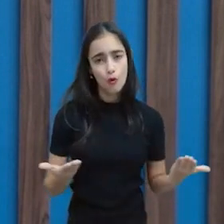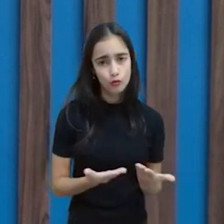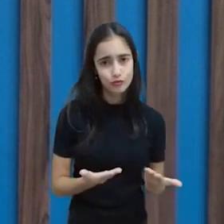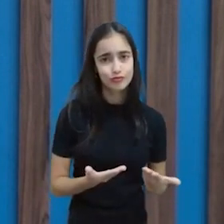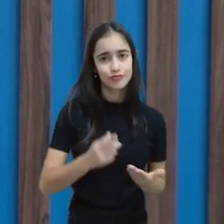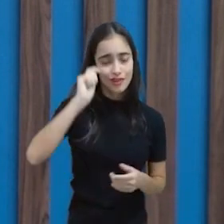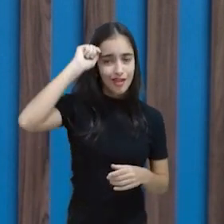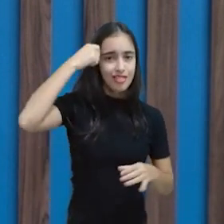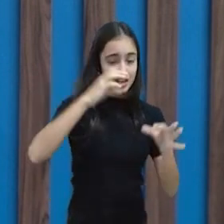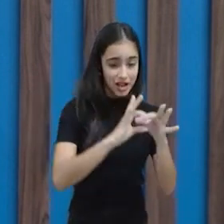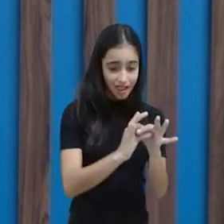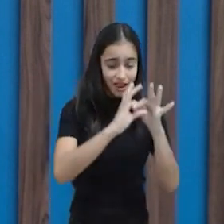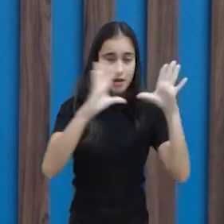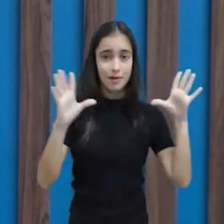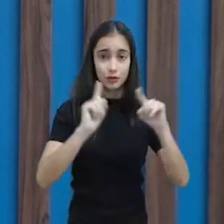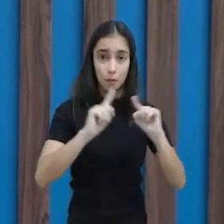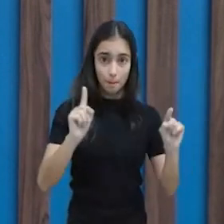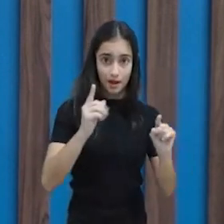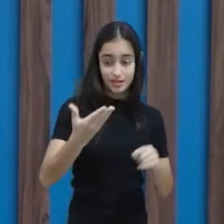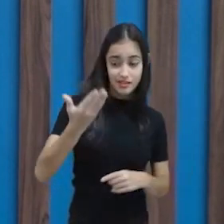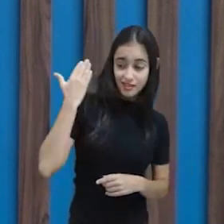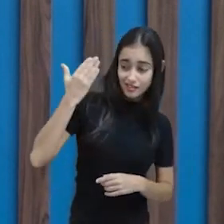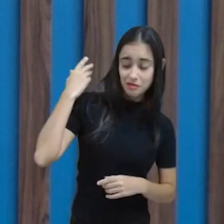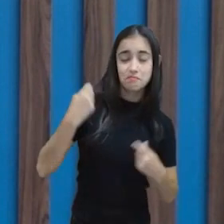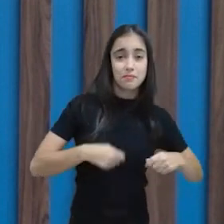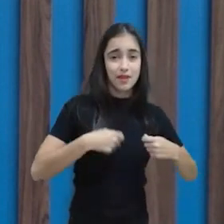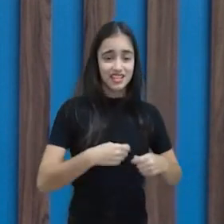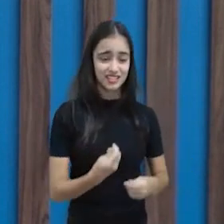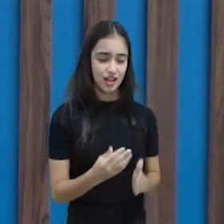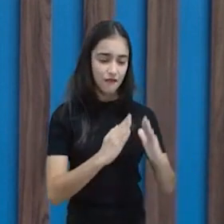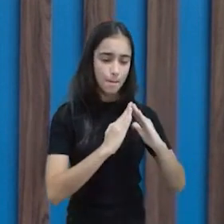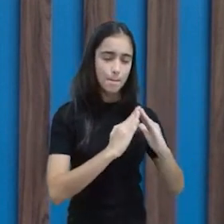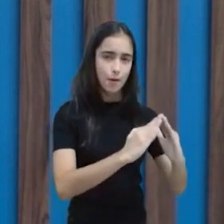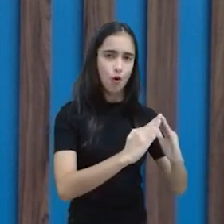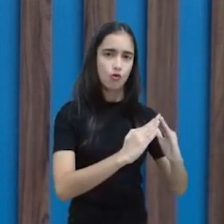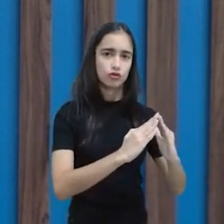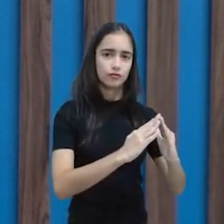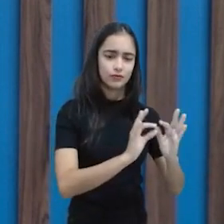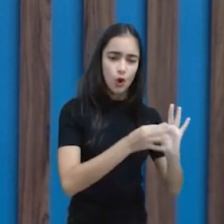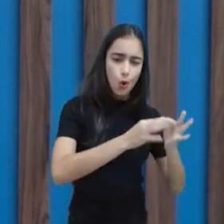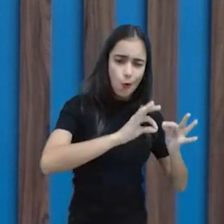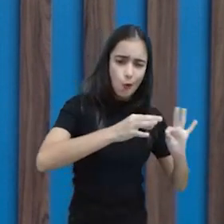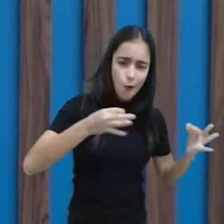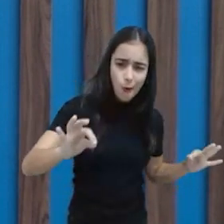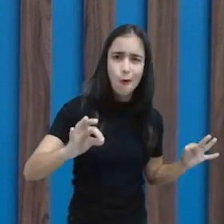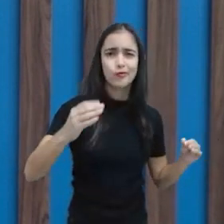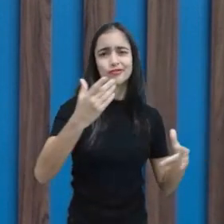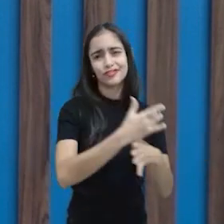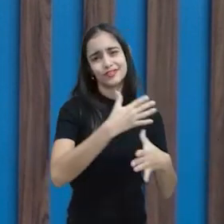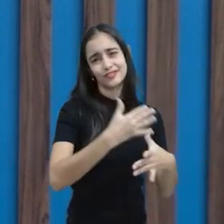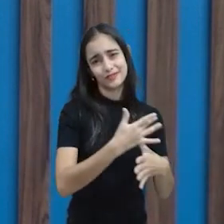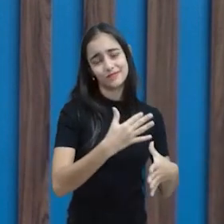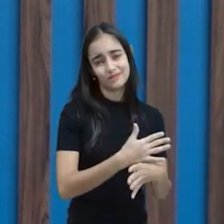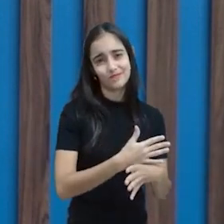época eles tinham que morar distantes, né, do centro da cidade, do centro comercial, das pessoas